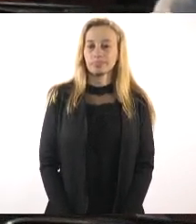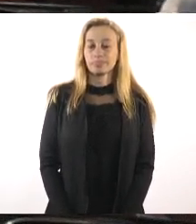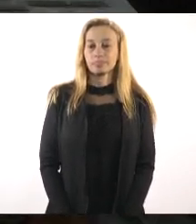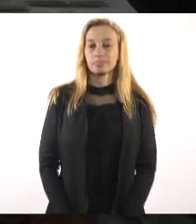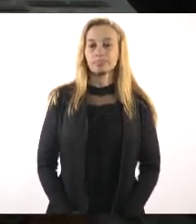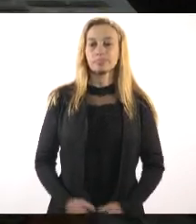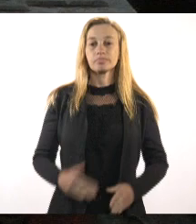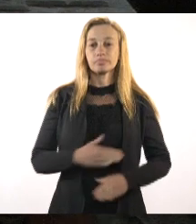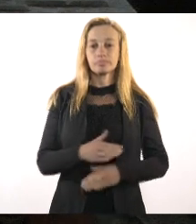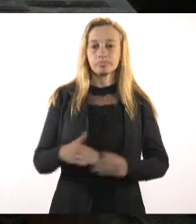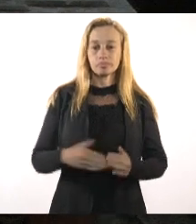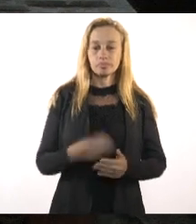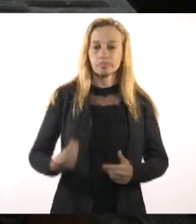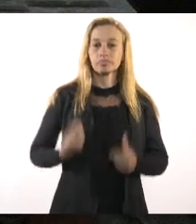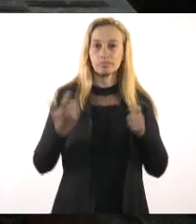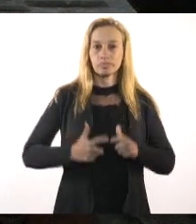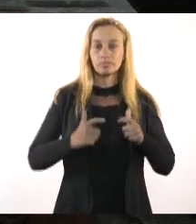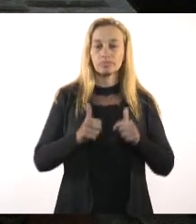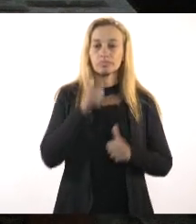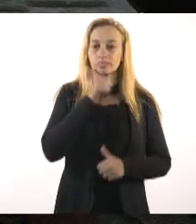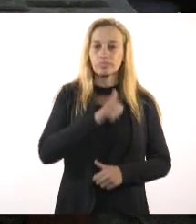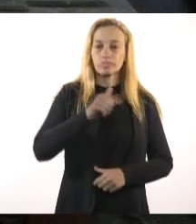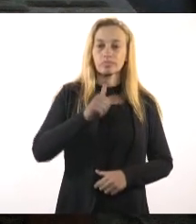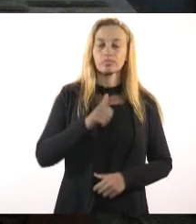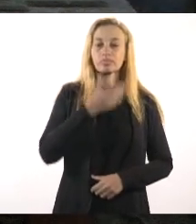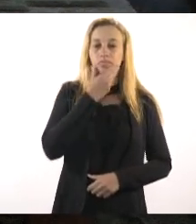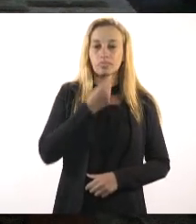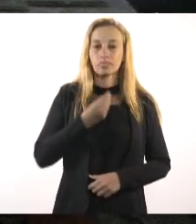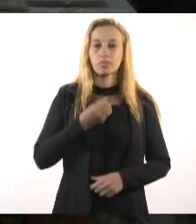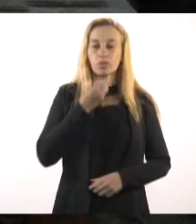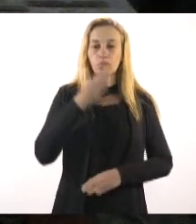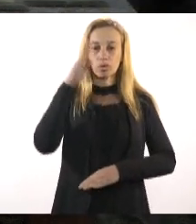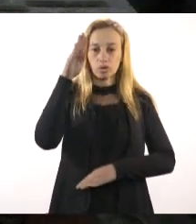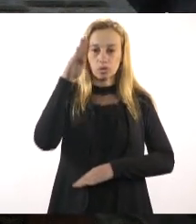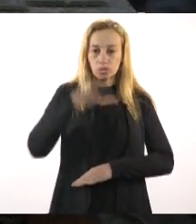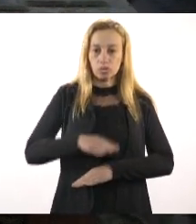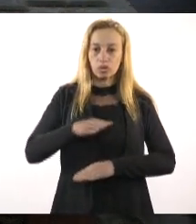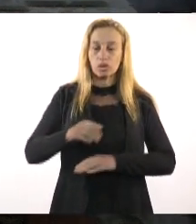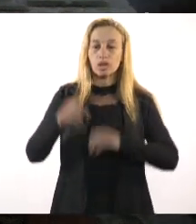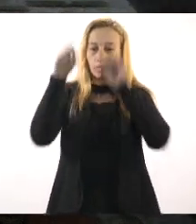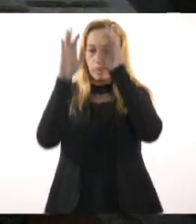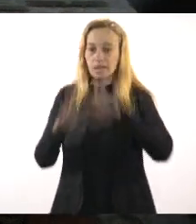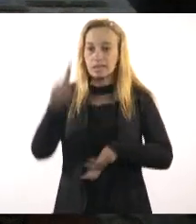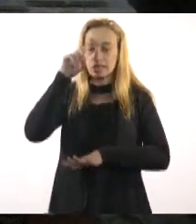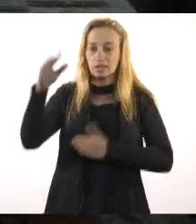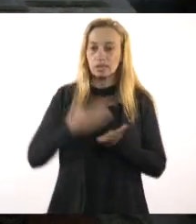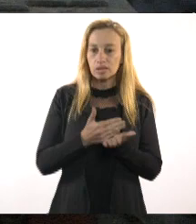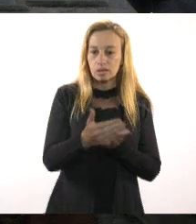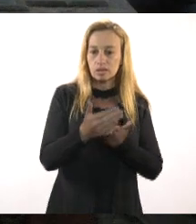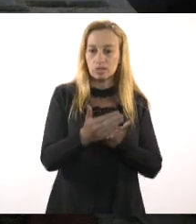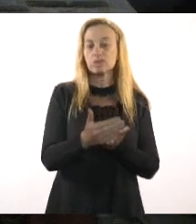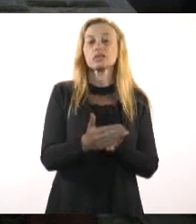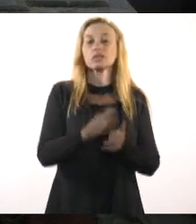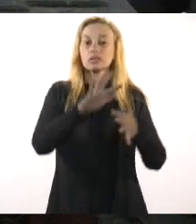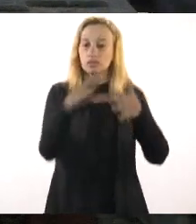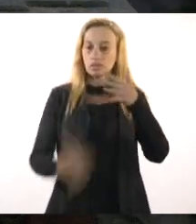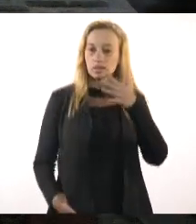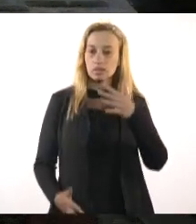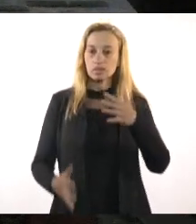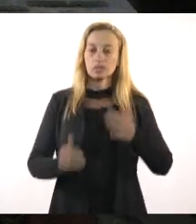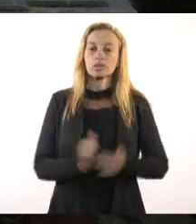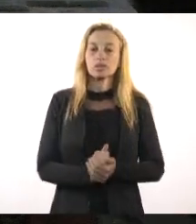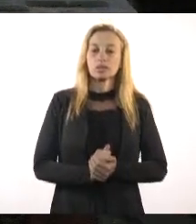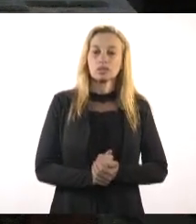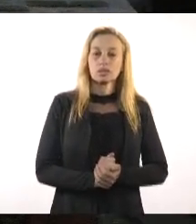Autoridades presentes, senhoras e senhores, boa noite. Sob a proteção de Deus, declaro aberta esta sessão solene de abertura